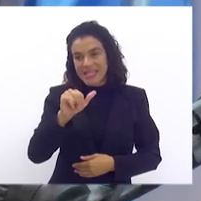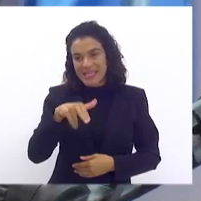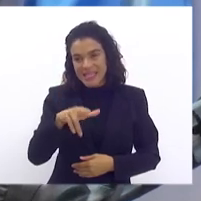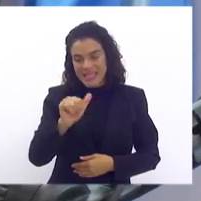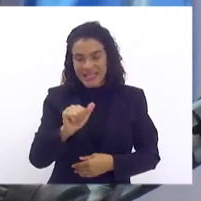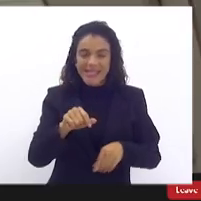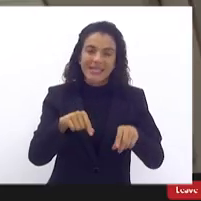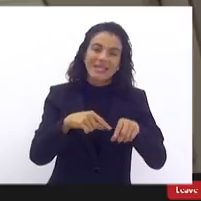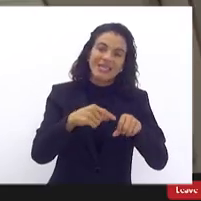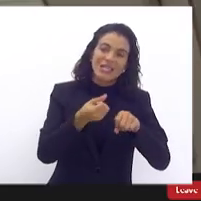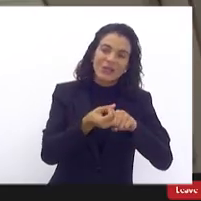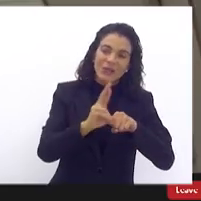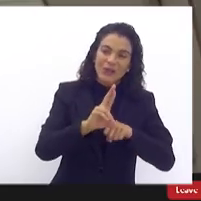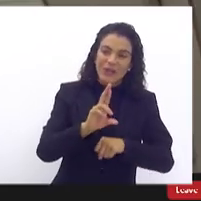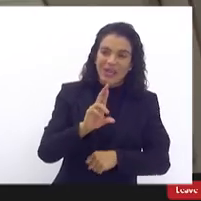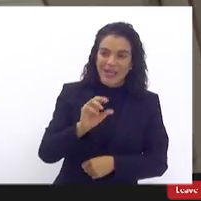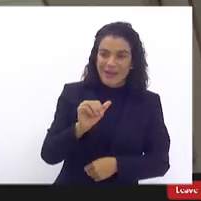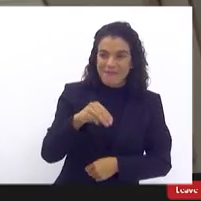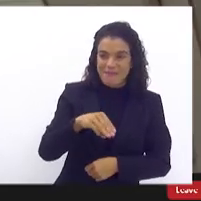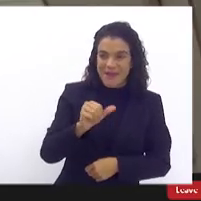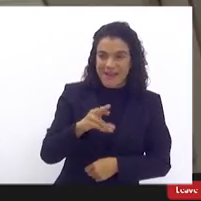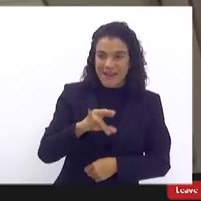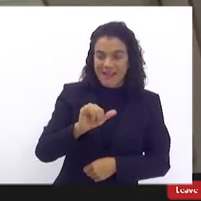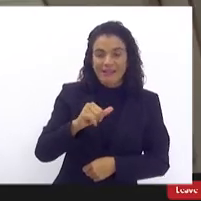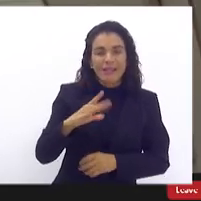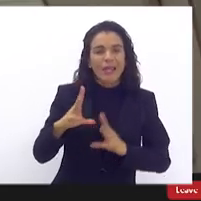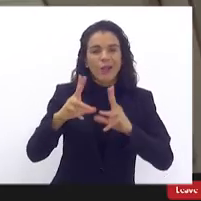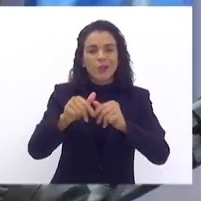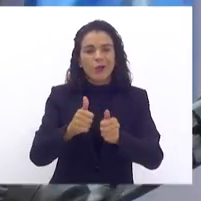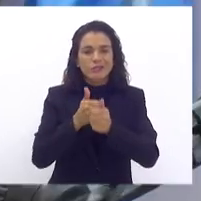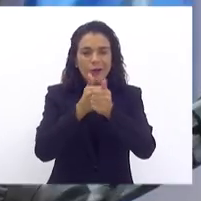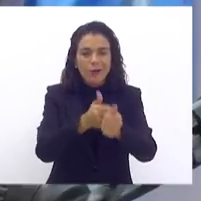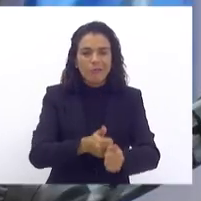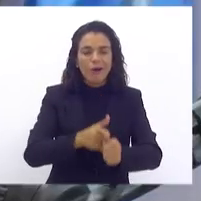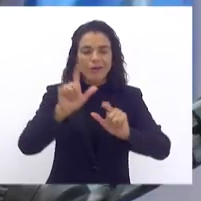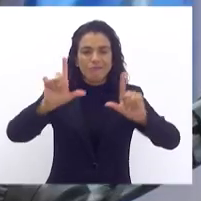doutora Mariana, e a todos aqueles que nos acompanham pela TV